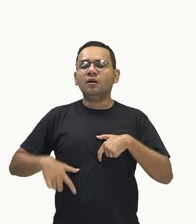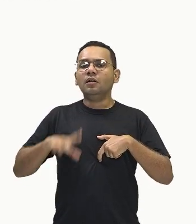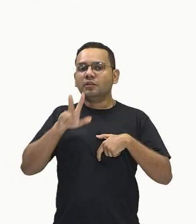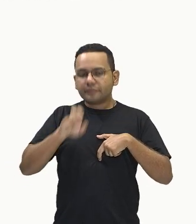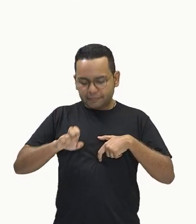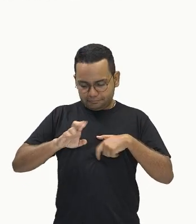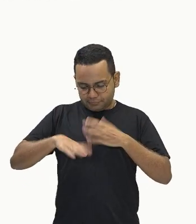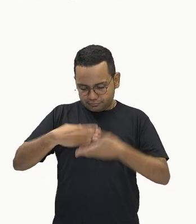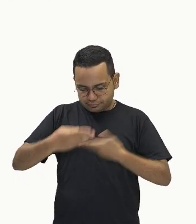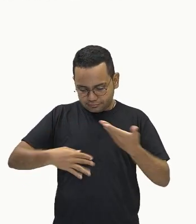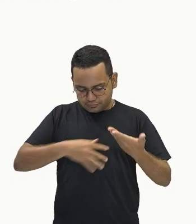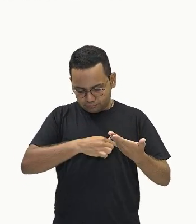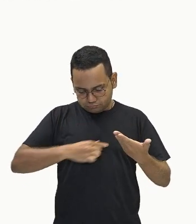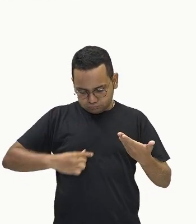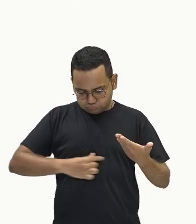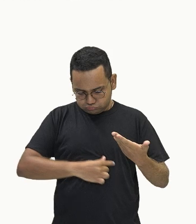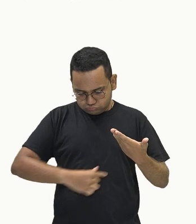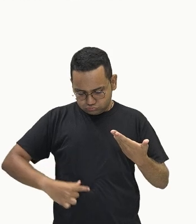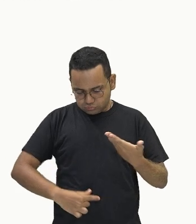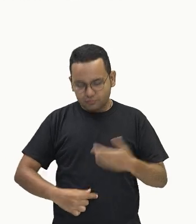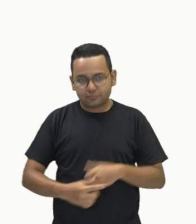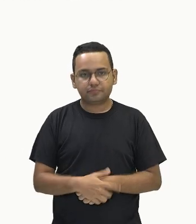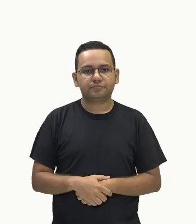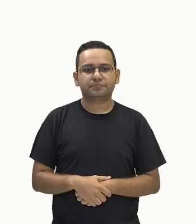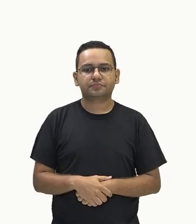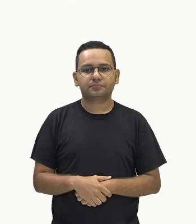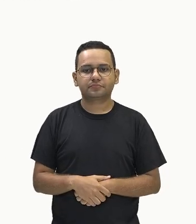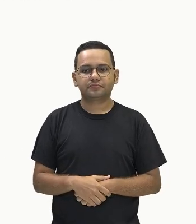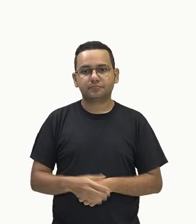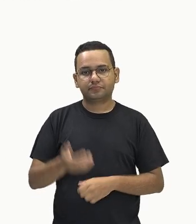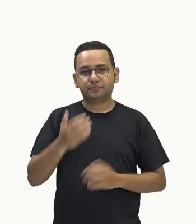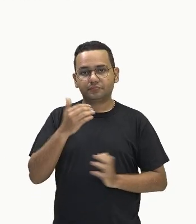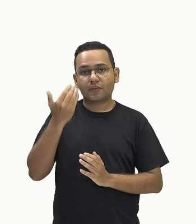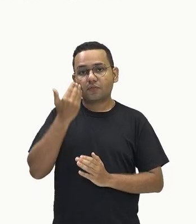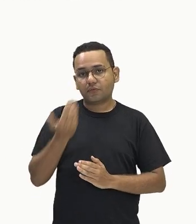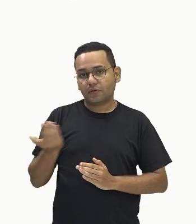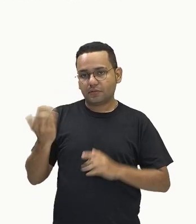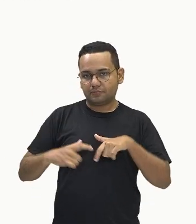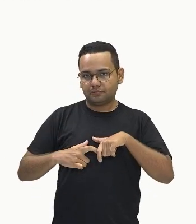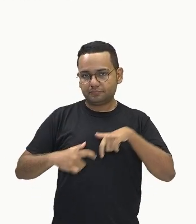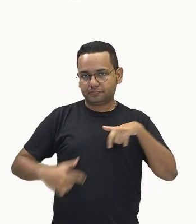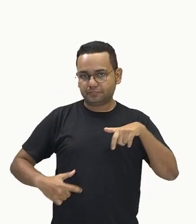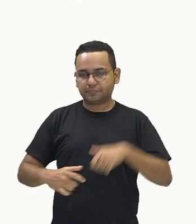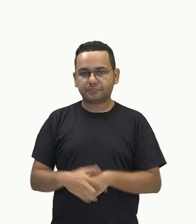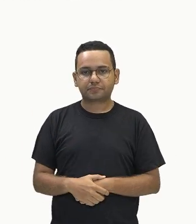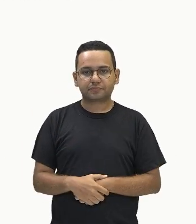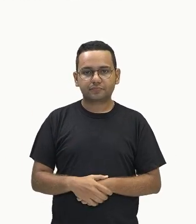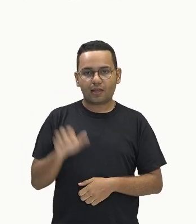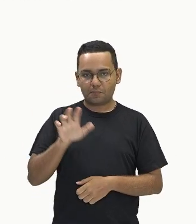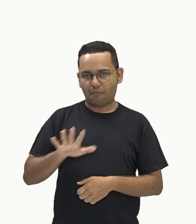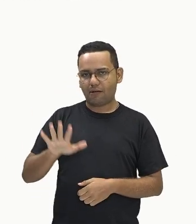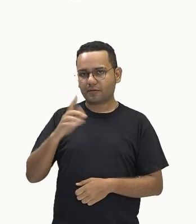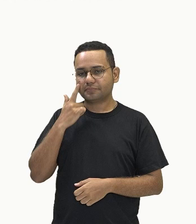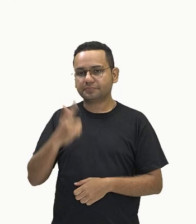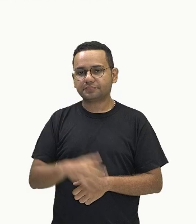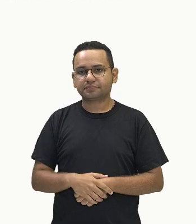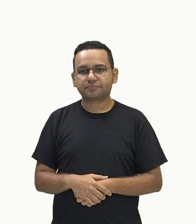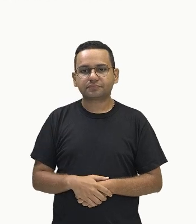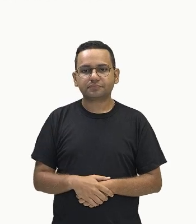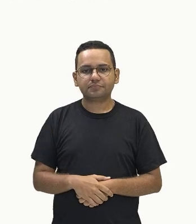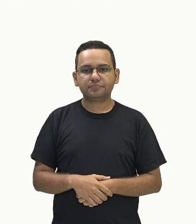intestino delgado. No nosso estômago, você está vendo aqui a comunicação do esôfago,